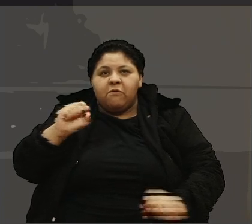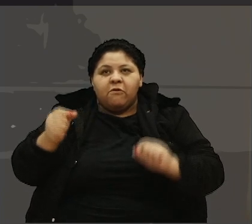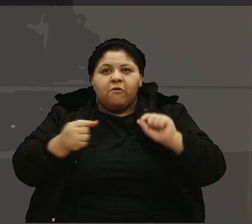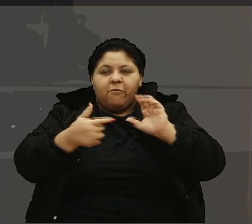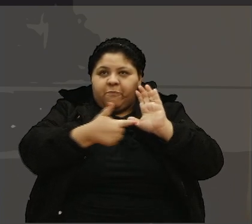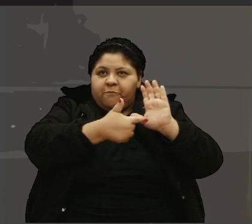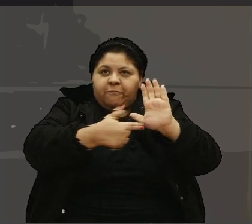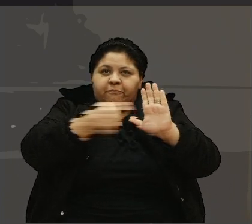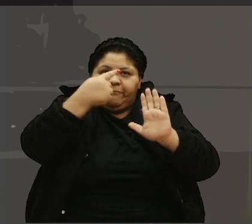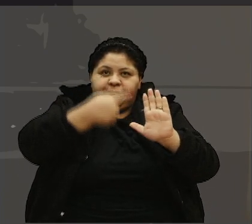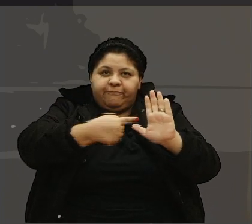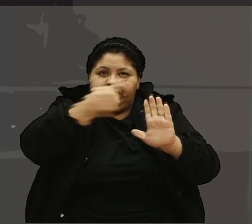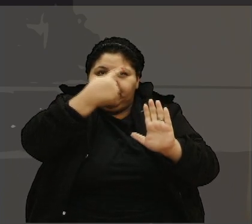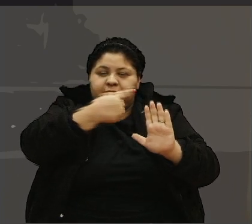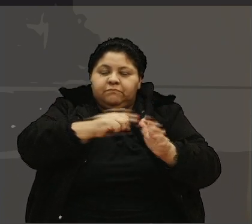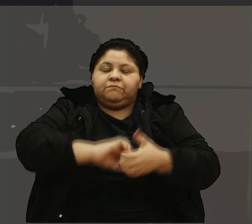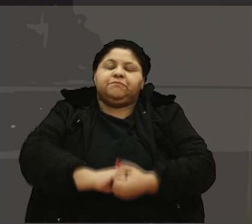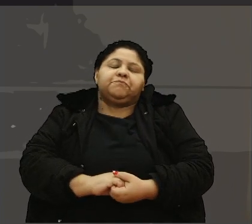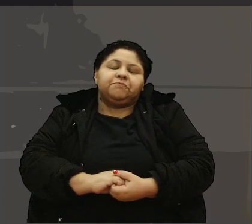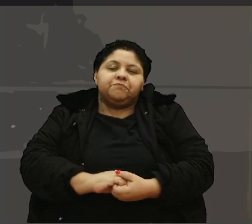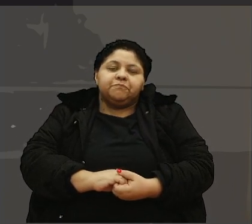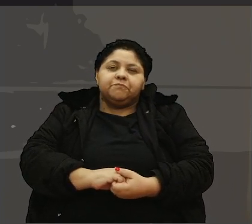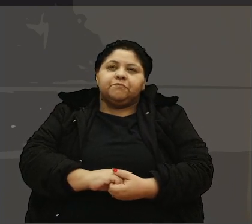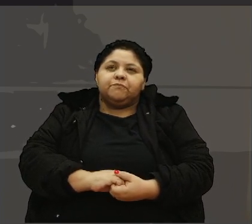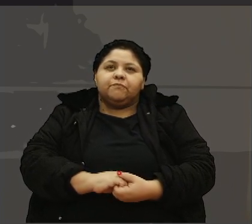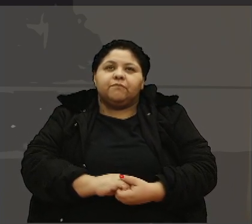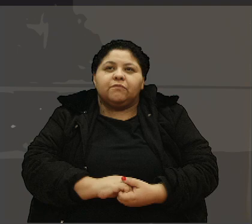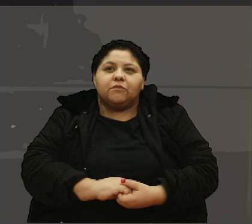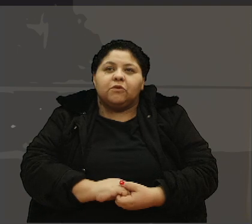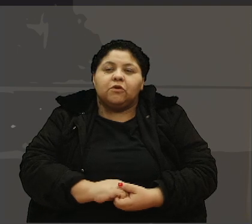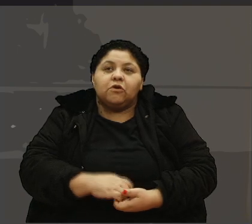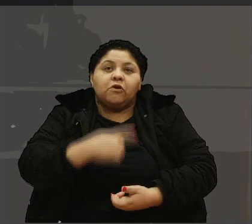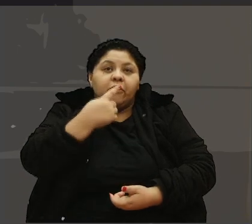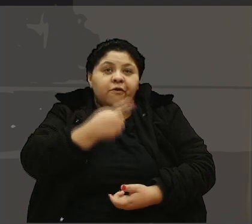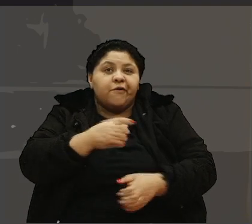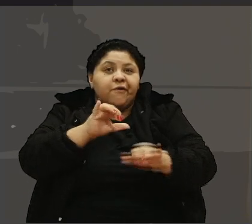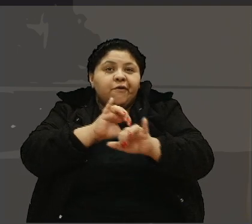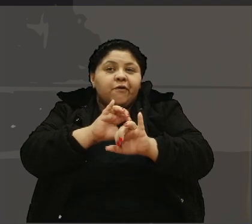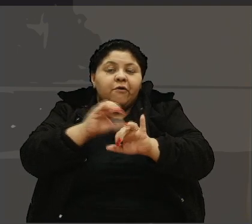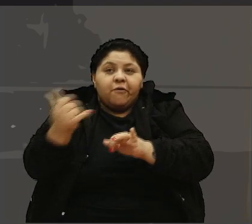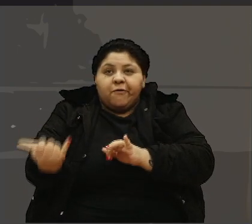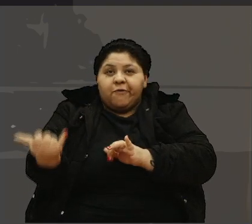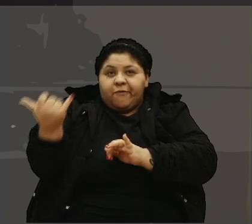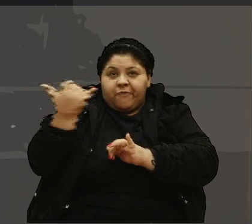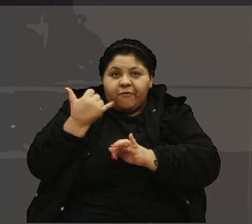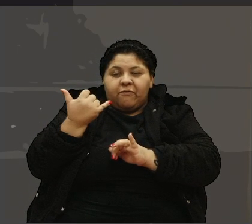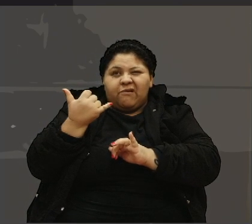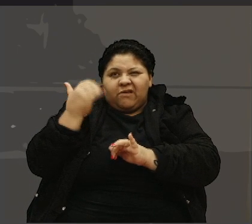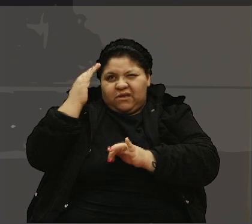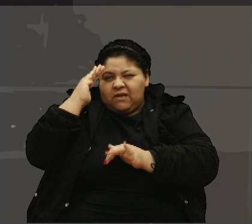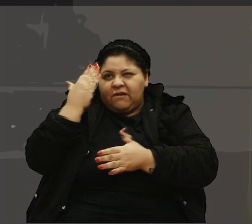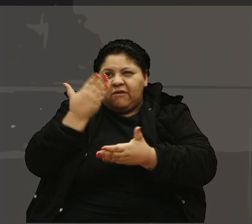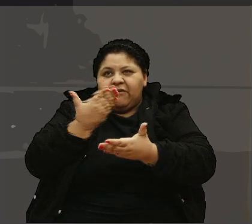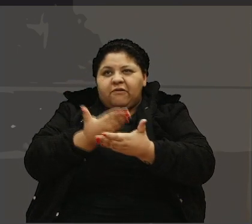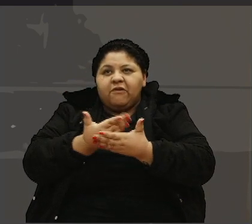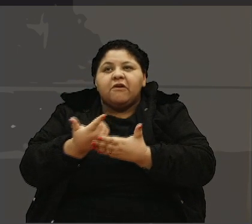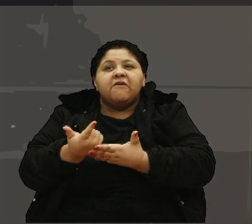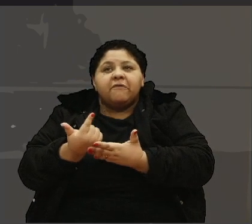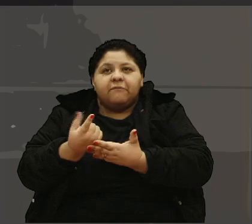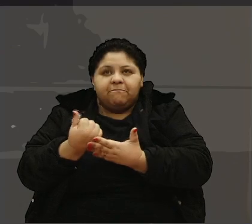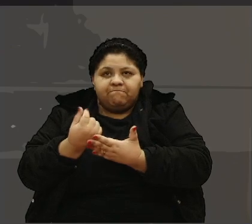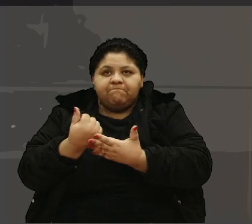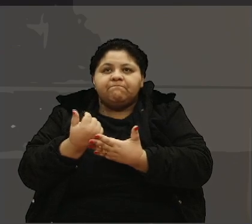aí no telão da Câmara de Vereadores, o mesmo comunicou a este vereador que estava previsto, estes